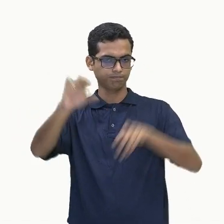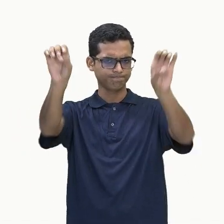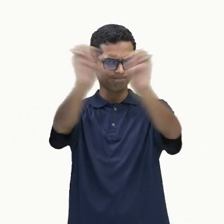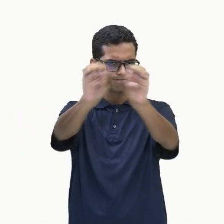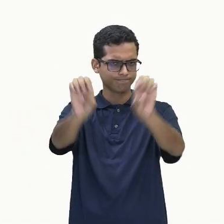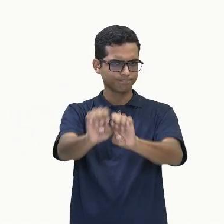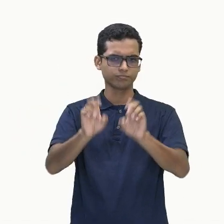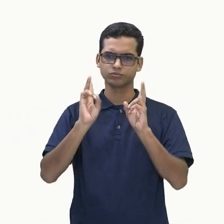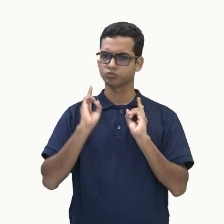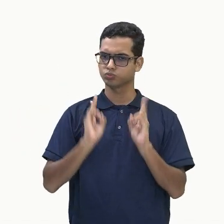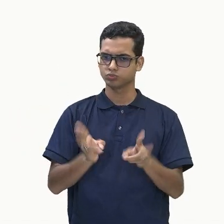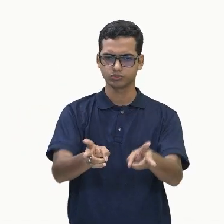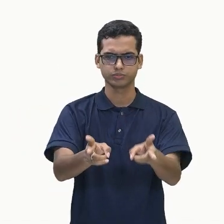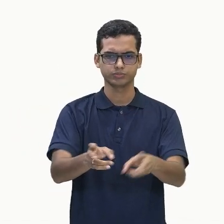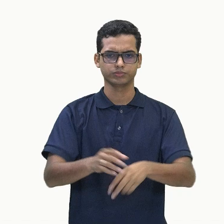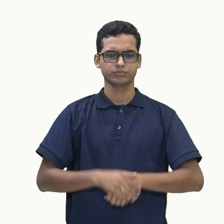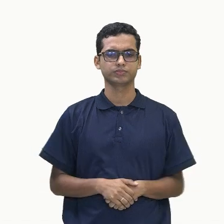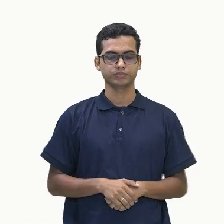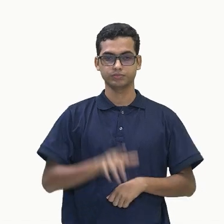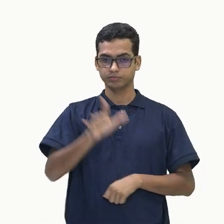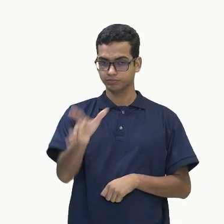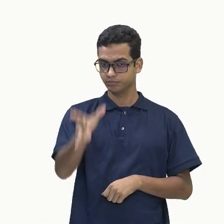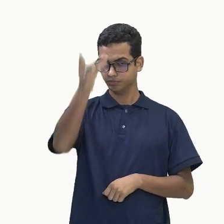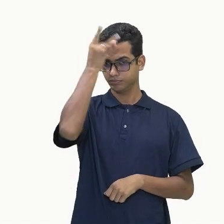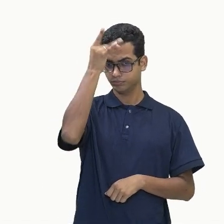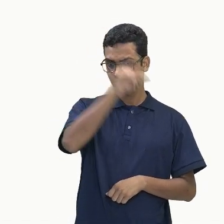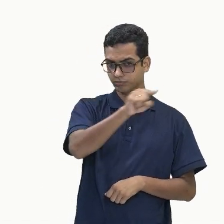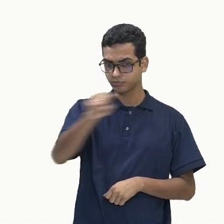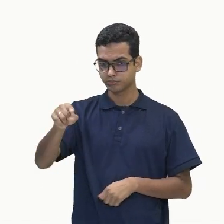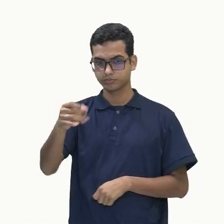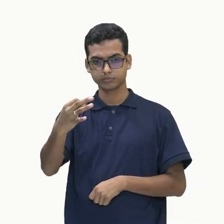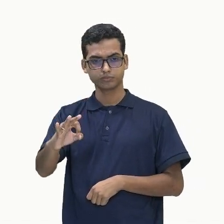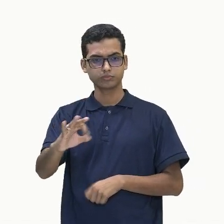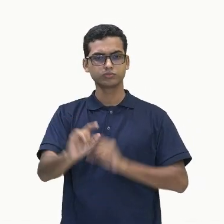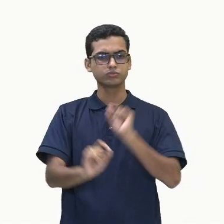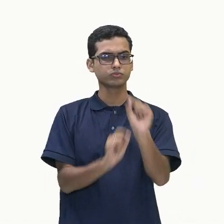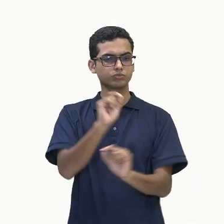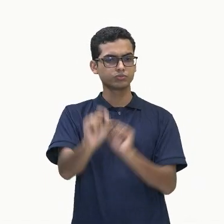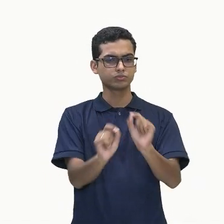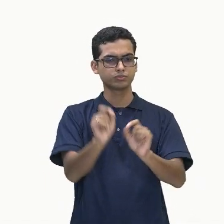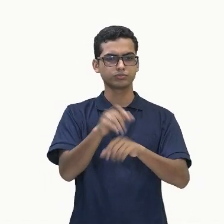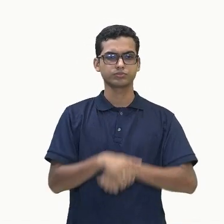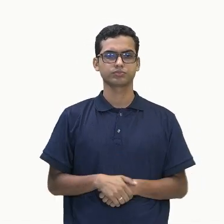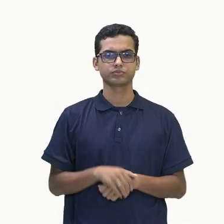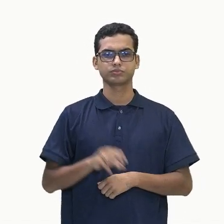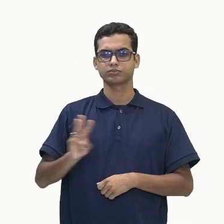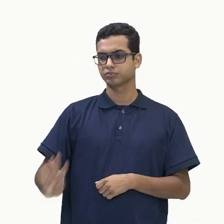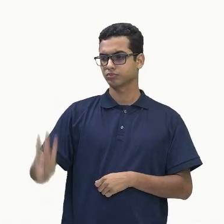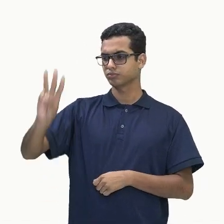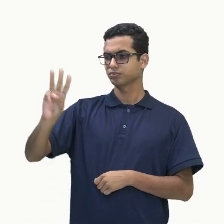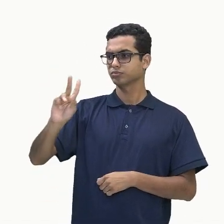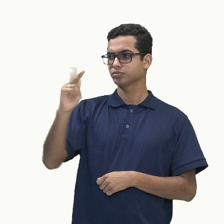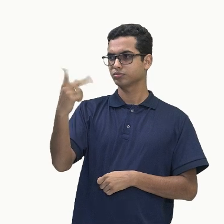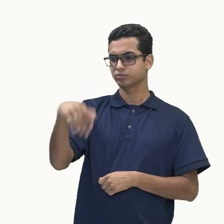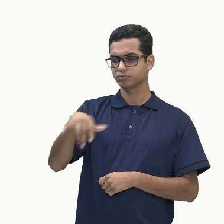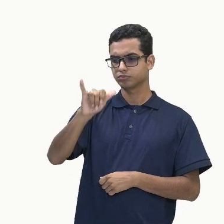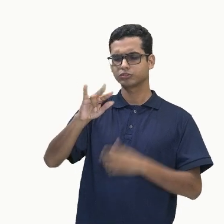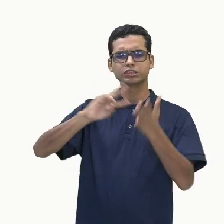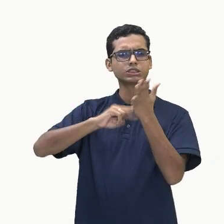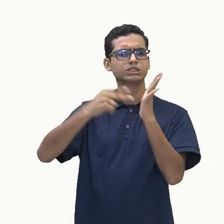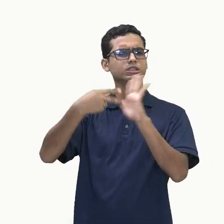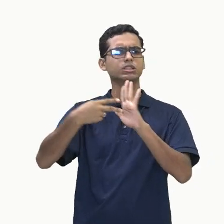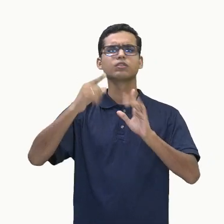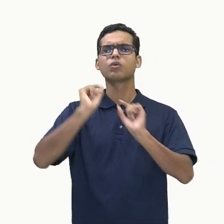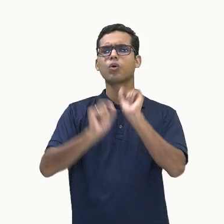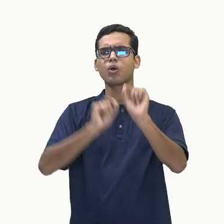a mesma. Gravem na mente. Why significa por quê, ok?